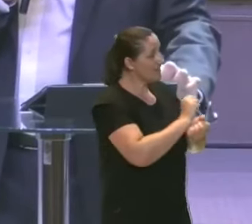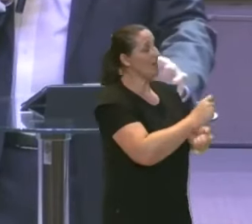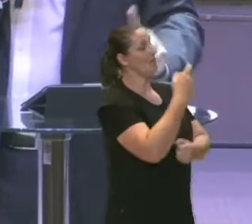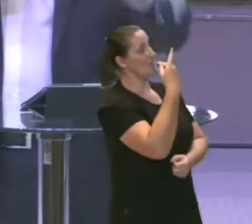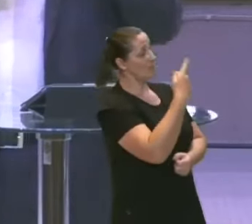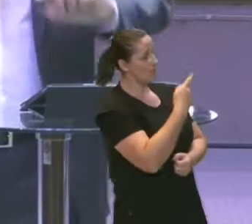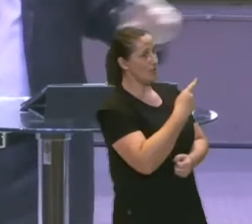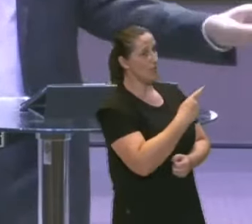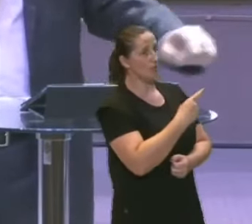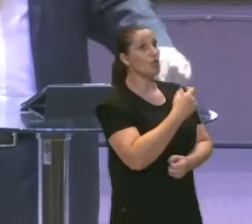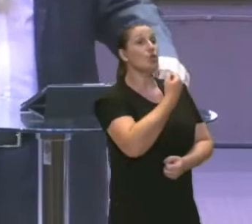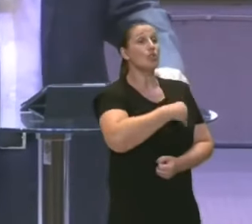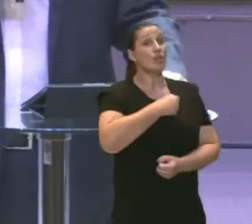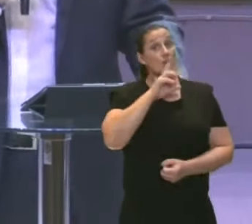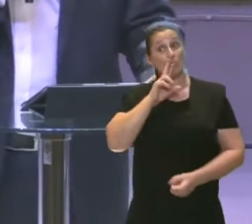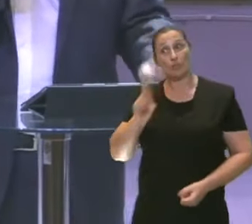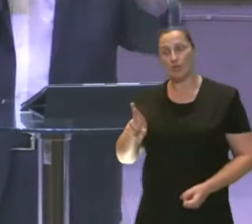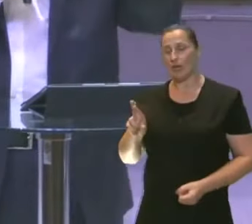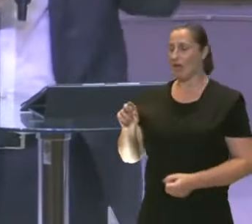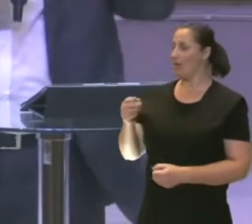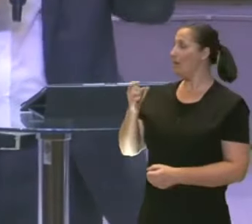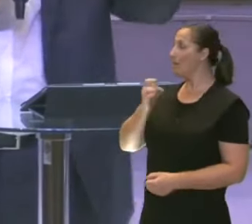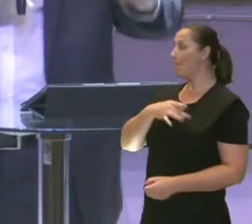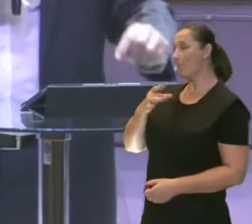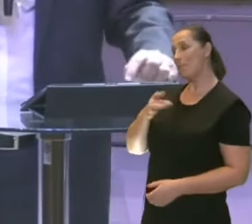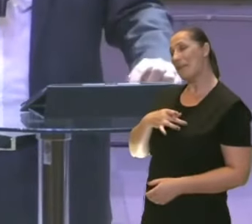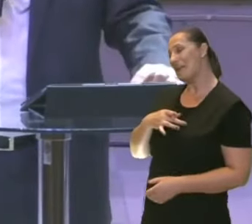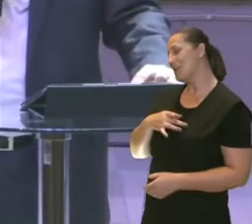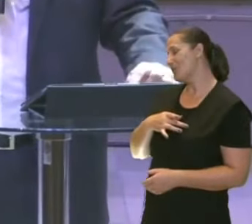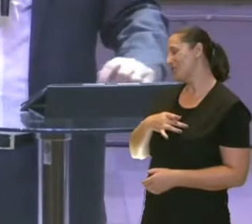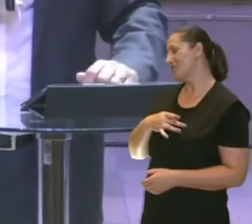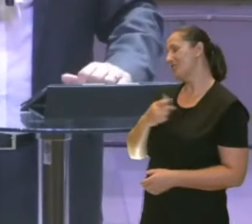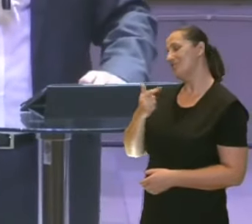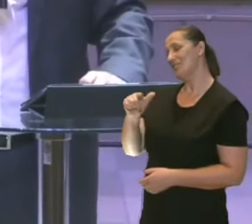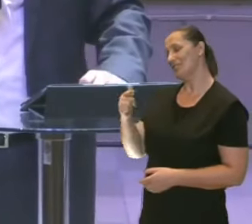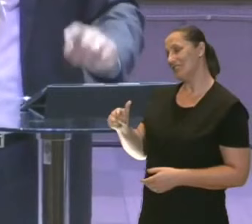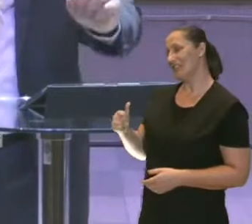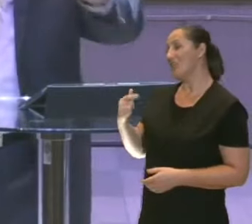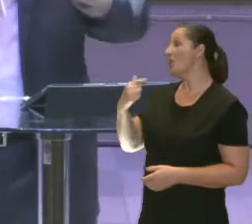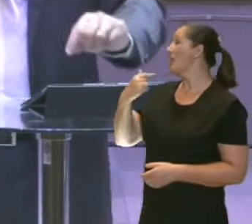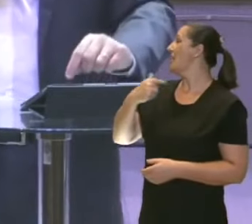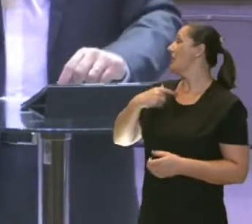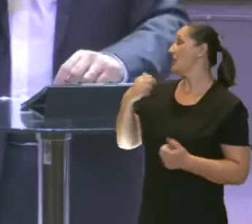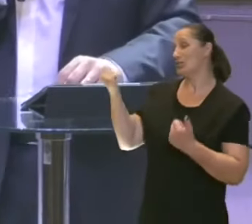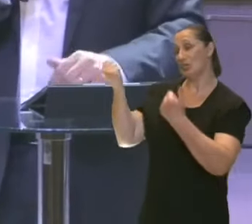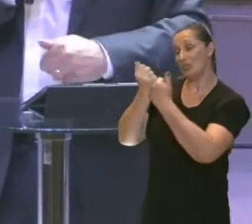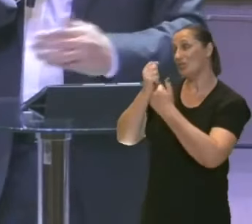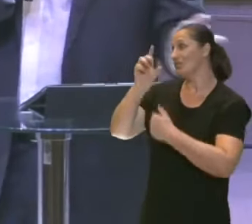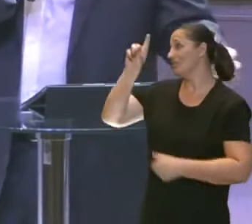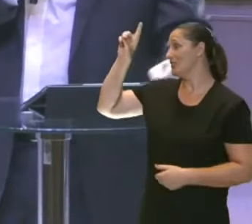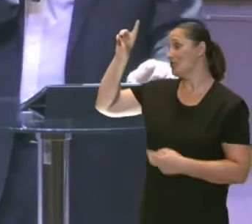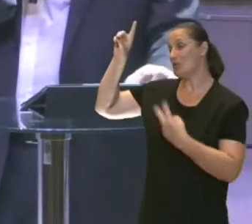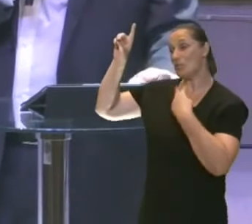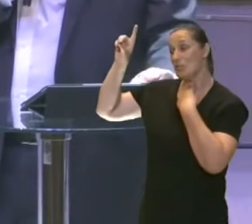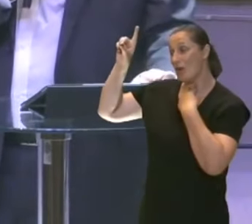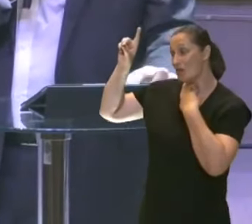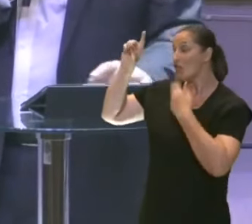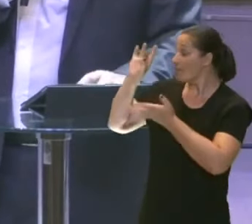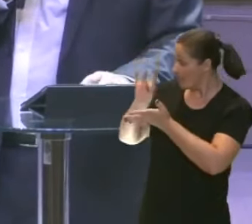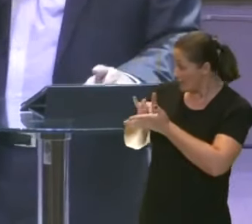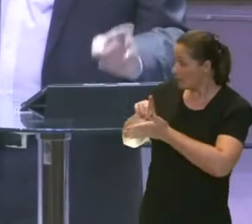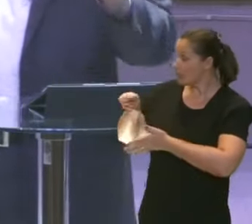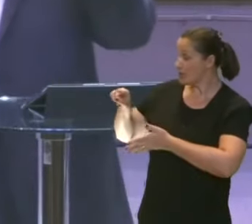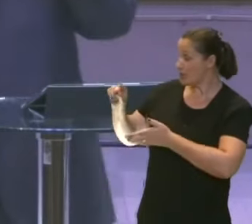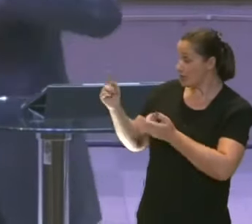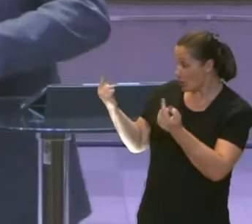medo, eu não posso me colocar no lugar de Deus. E é verdade que vocês planejaram toda aquela maldade